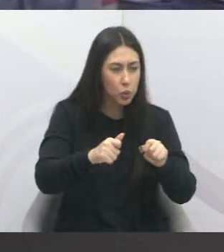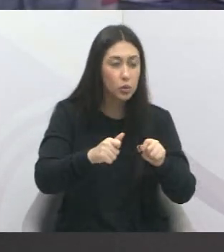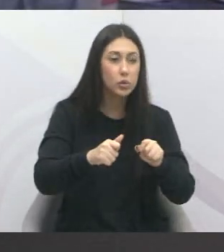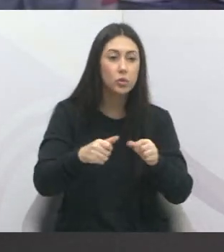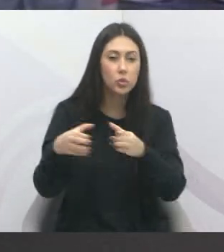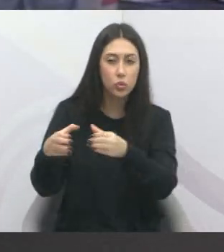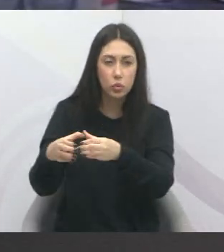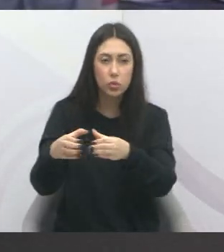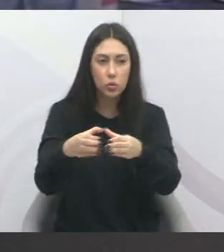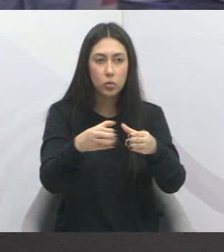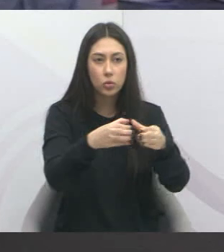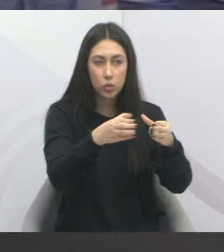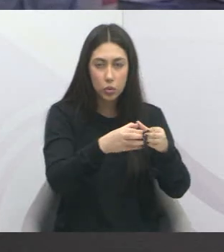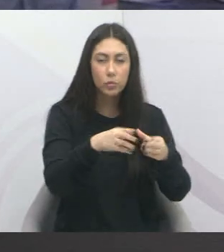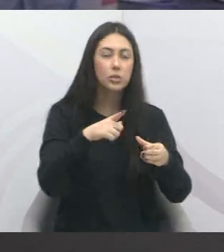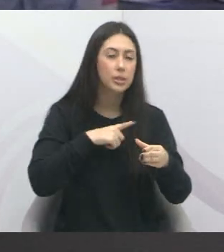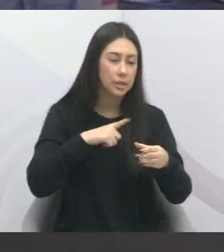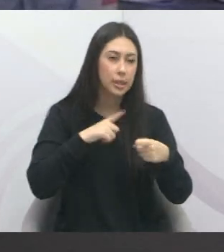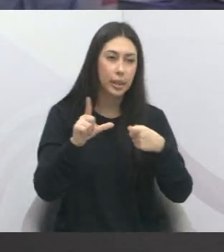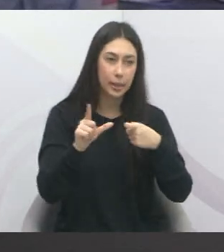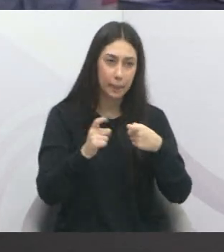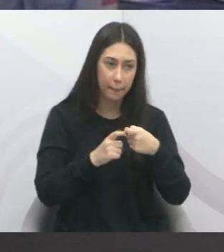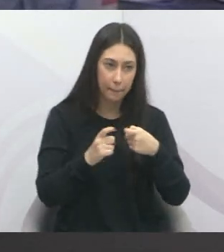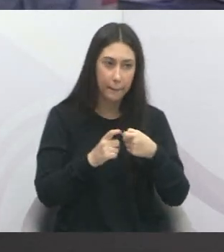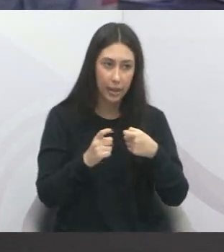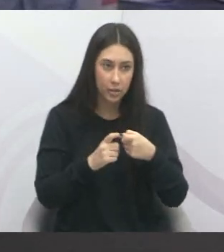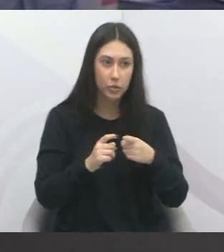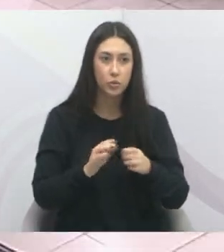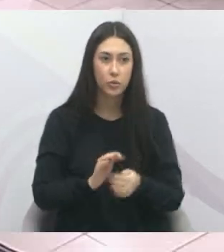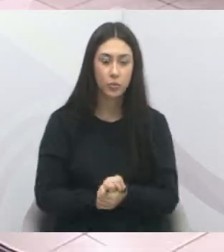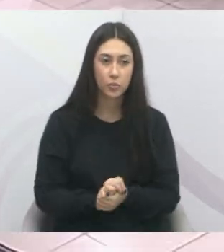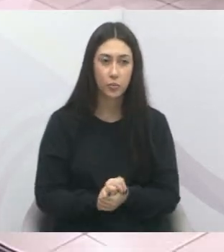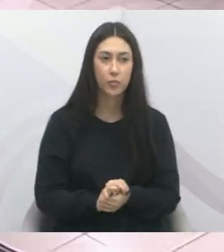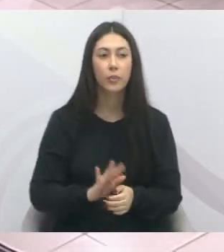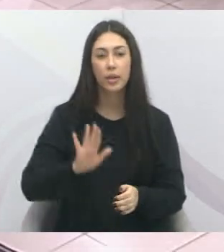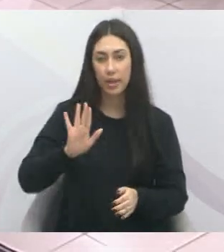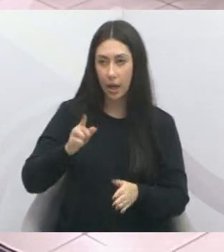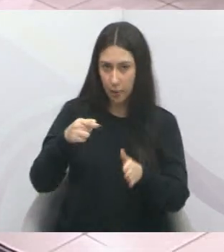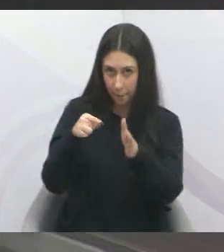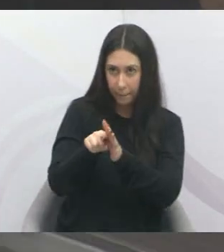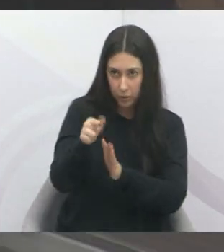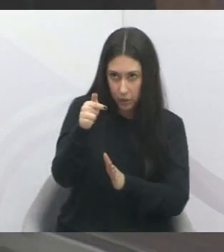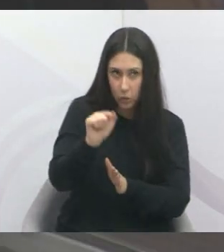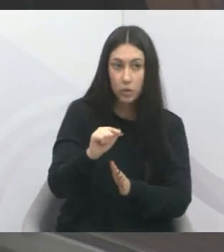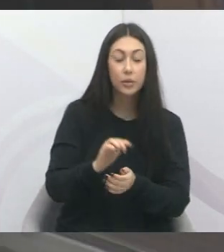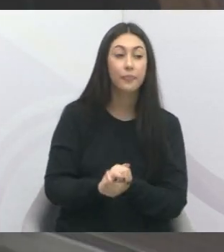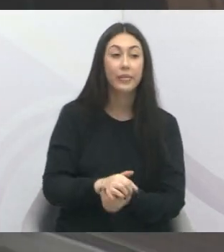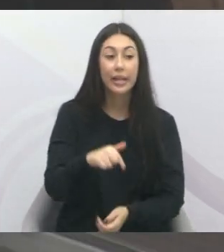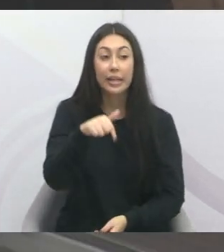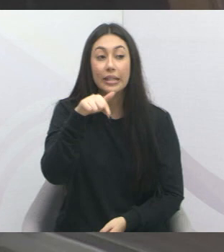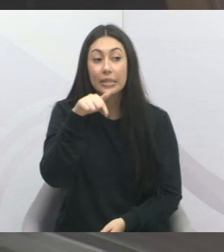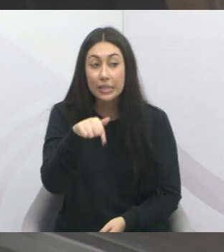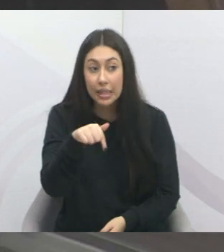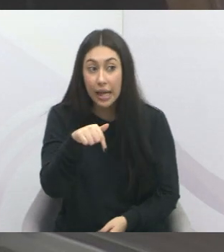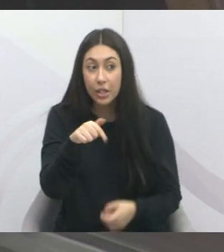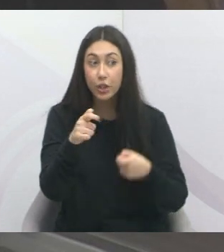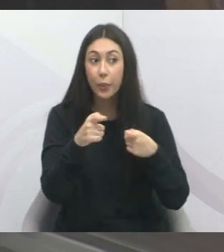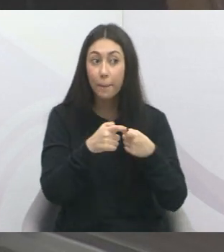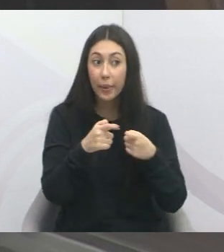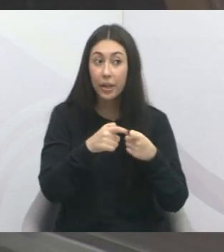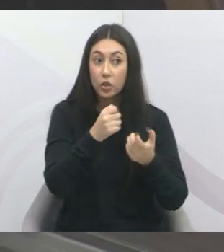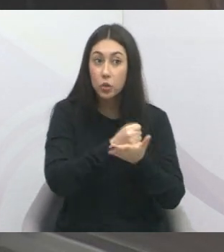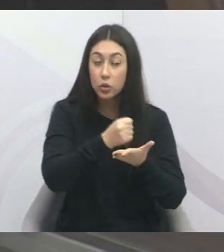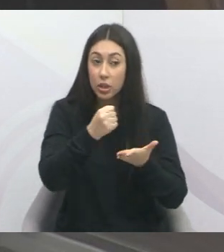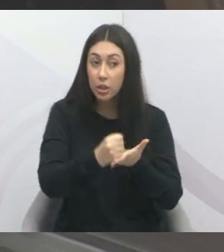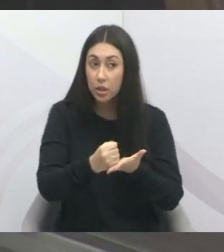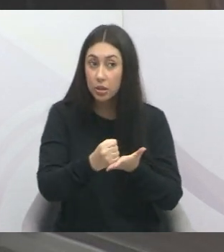equipes de saúde da família com médicos. Tá, então, uma outra pergunta para você. Esses 7 médicos que estão sendo contratados